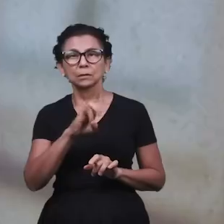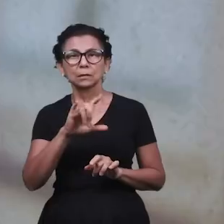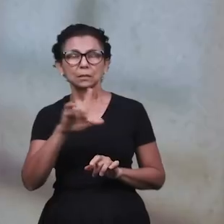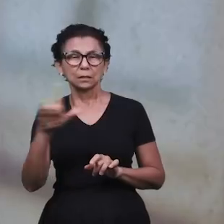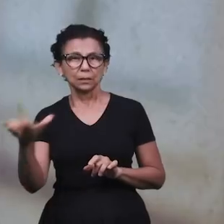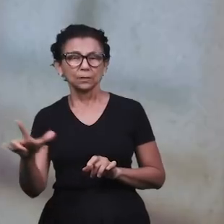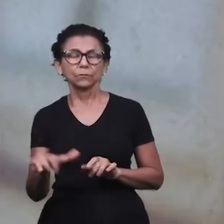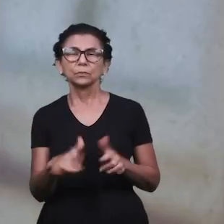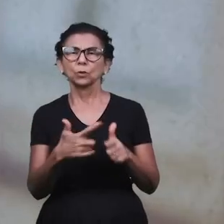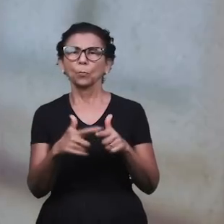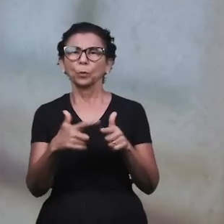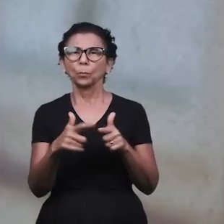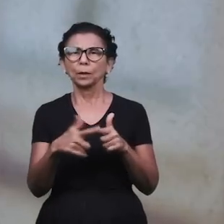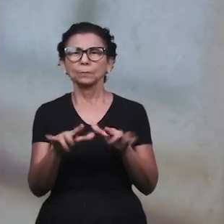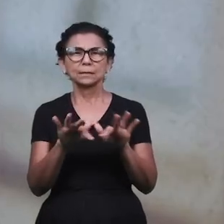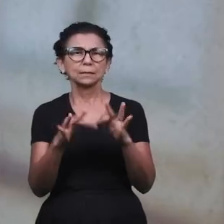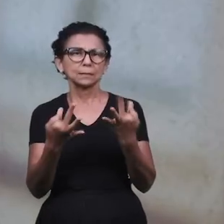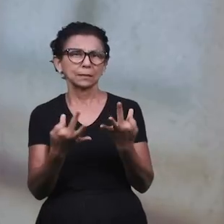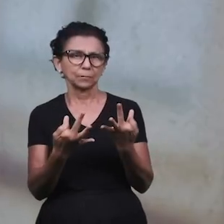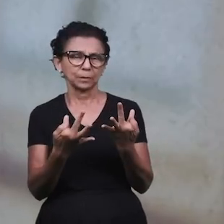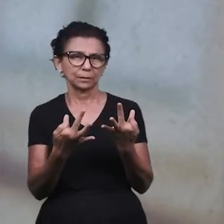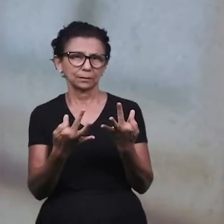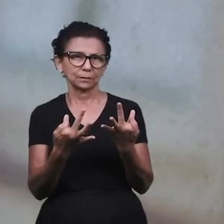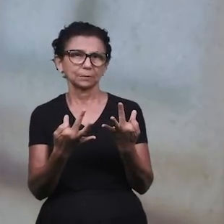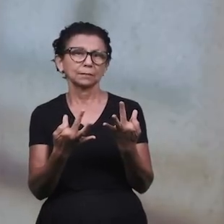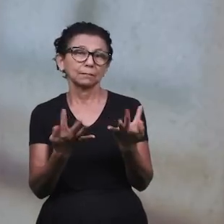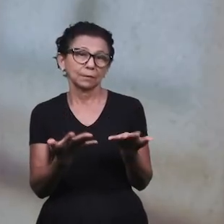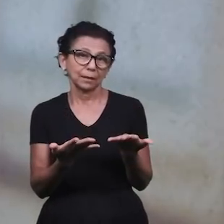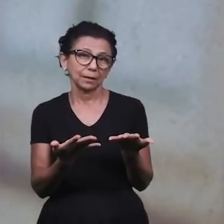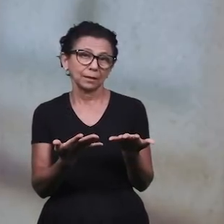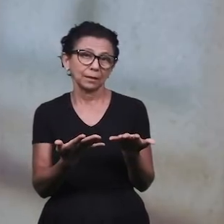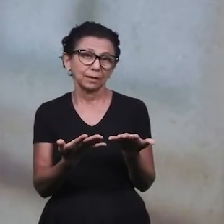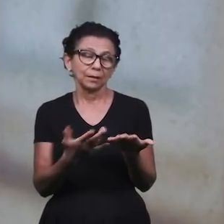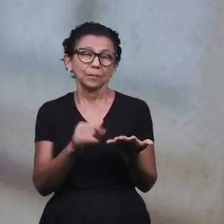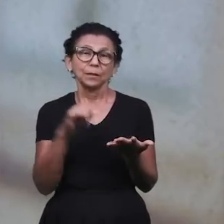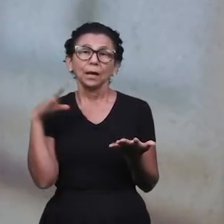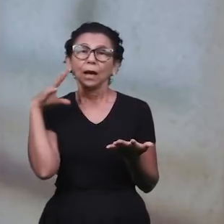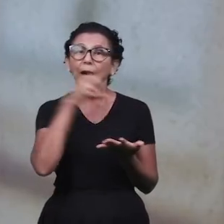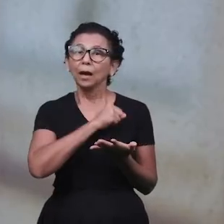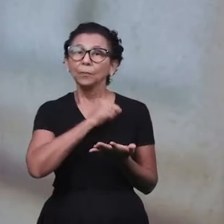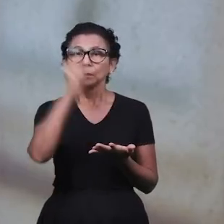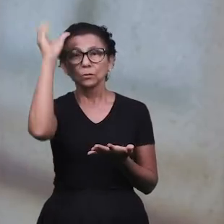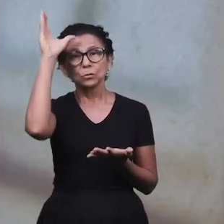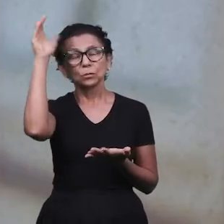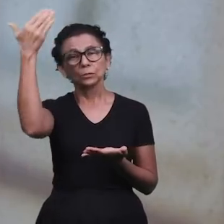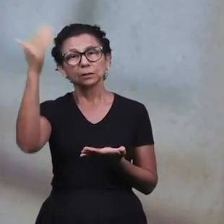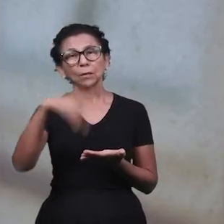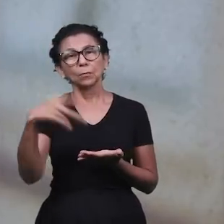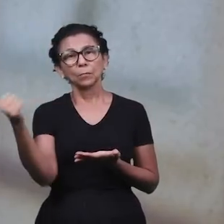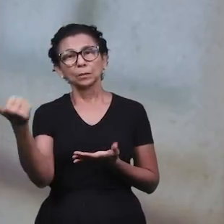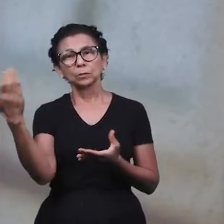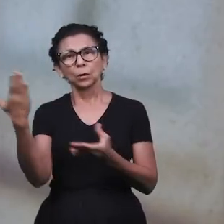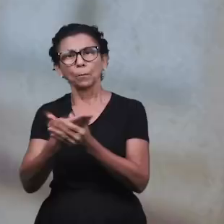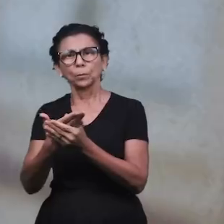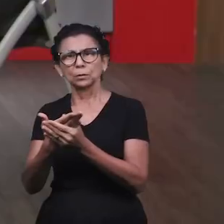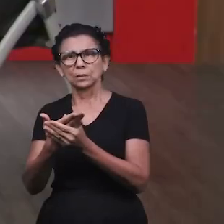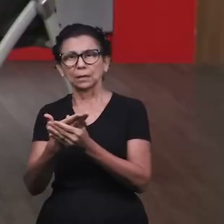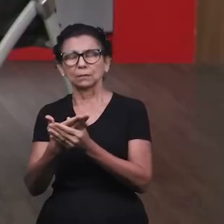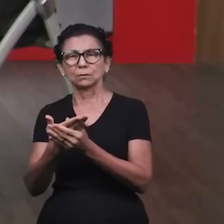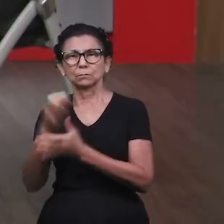demandas pequenas e tem que ser de fato demandado porque ele pode ter uma solução muito mais rápida do que um processo na justiça